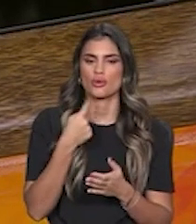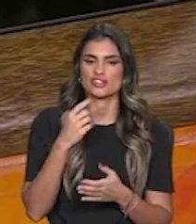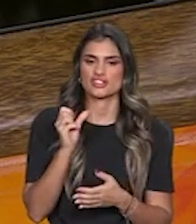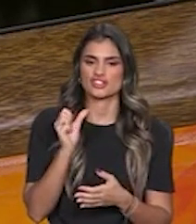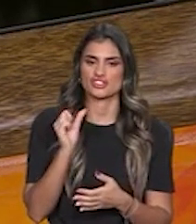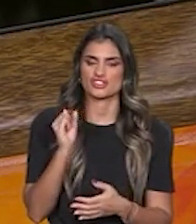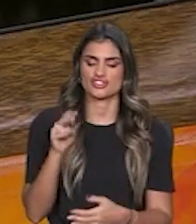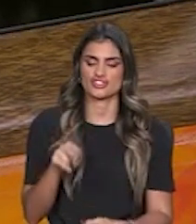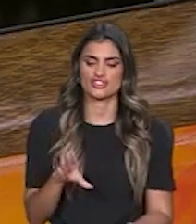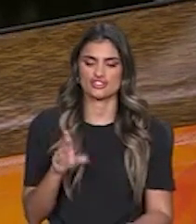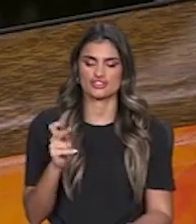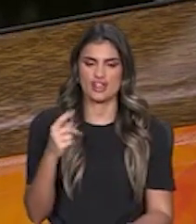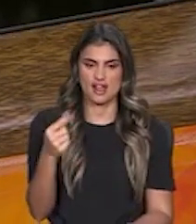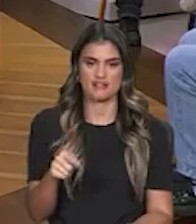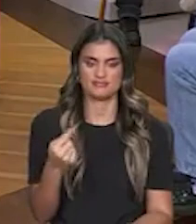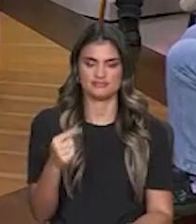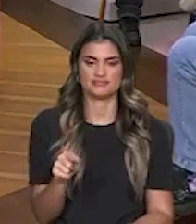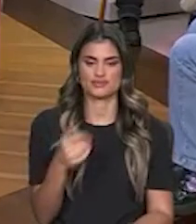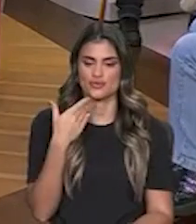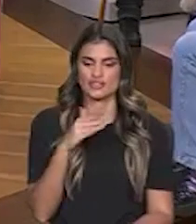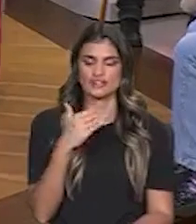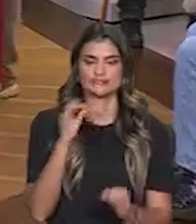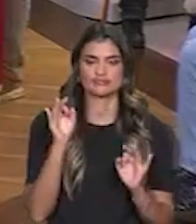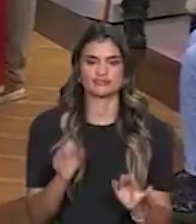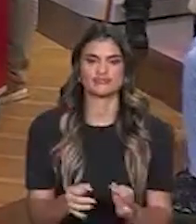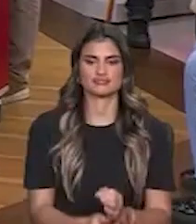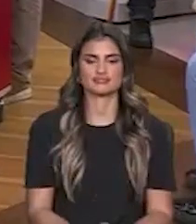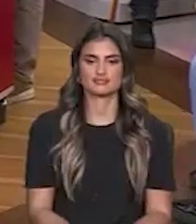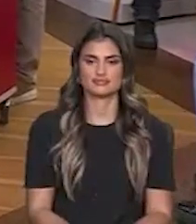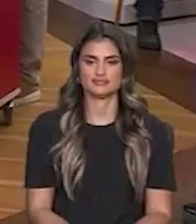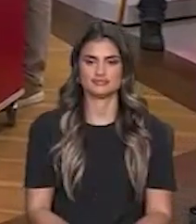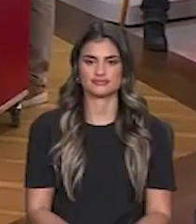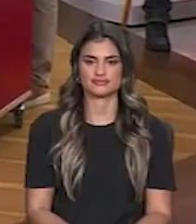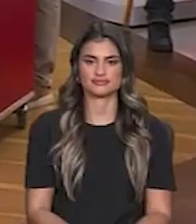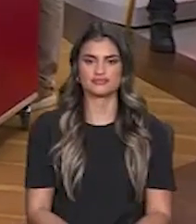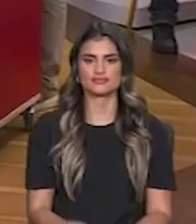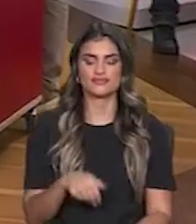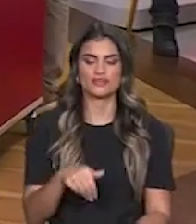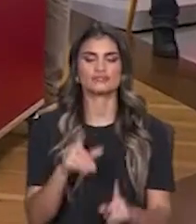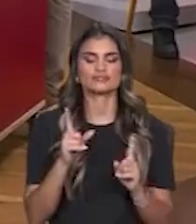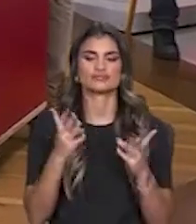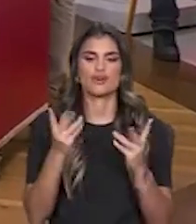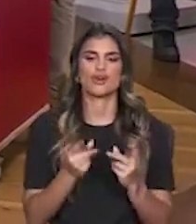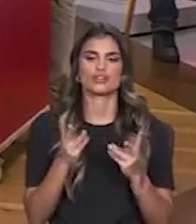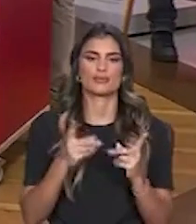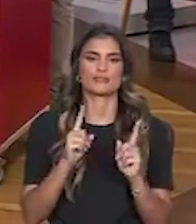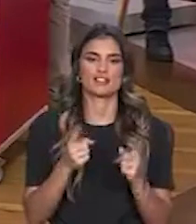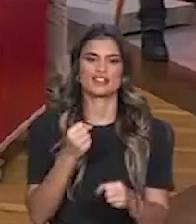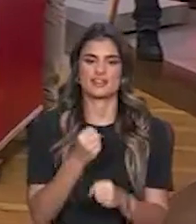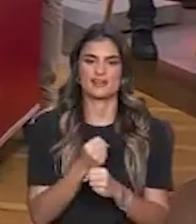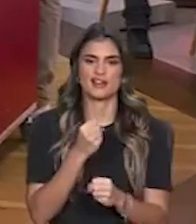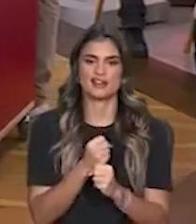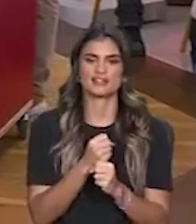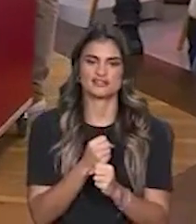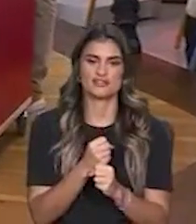Está aqui. Está aí o doce de ginja. E chega. Ali está triturado e aqui está. Com... Então fazemos uma contagem decrescente para os senhores começarem a trabalhar. Olha o que eu tenho aqui, olha. Ai,